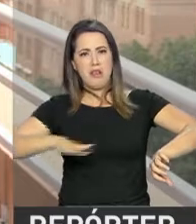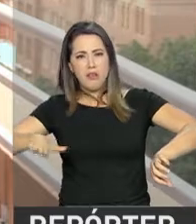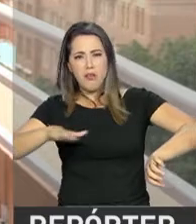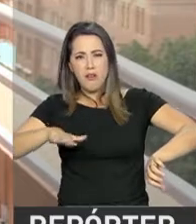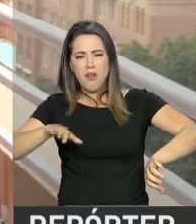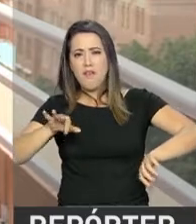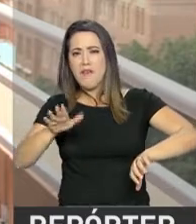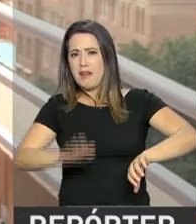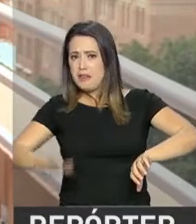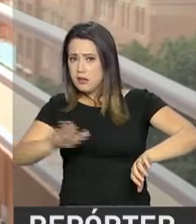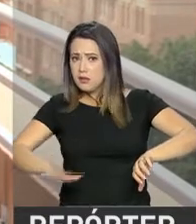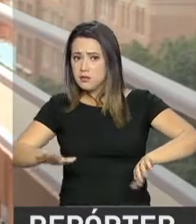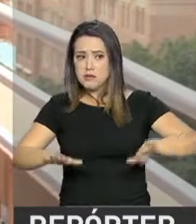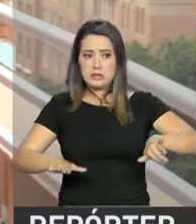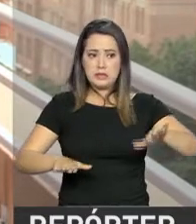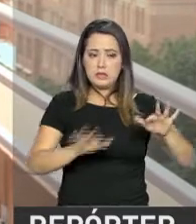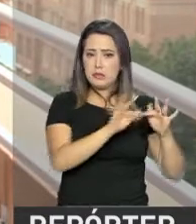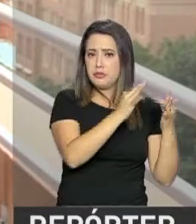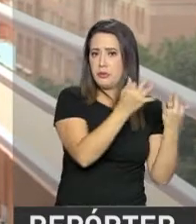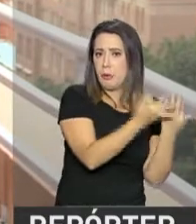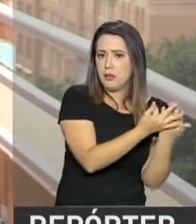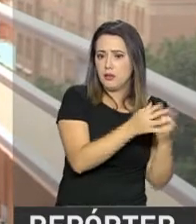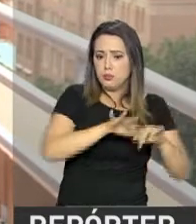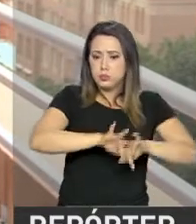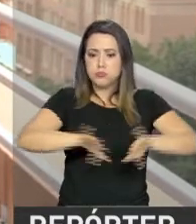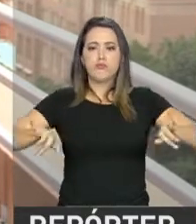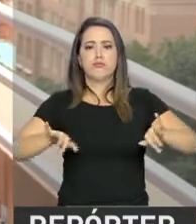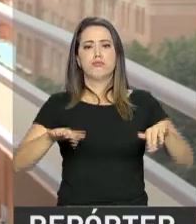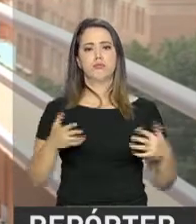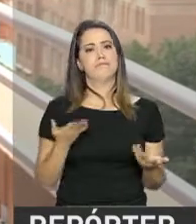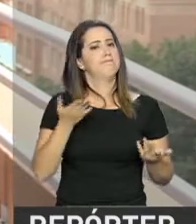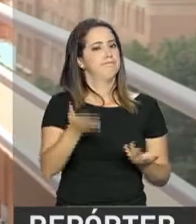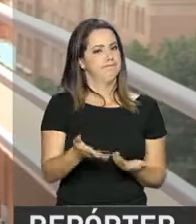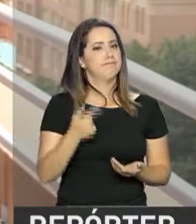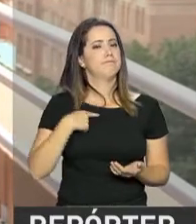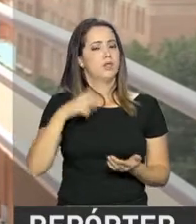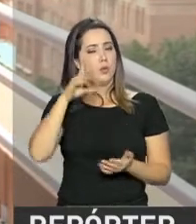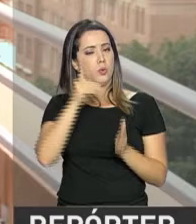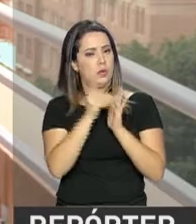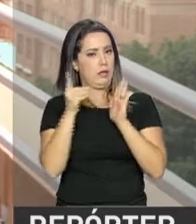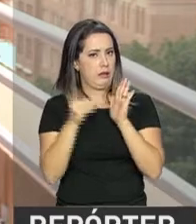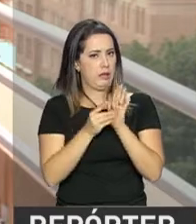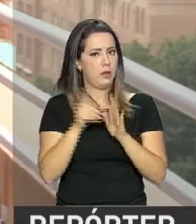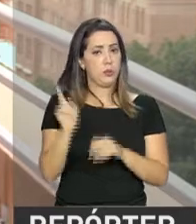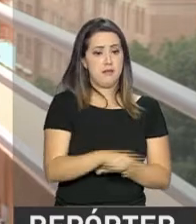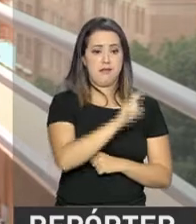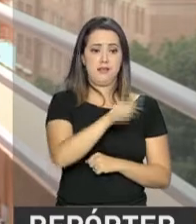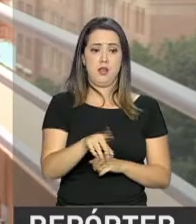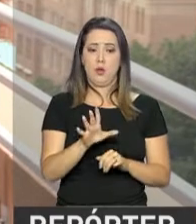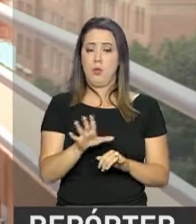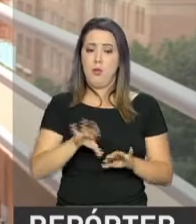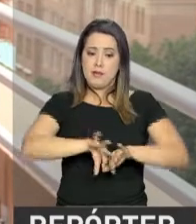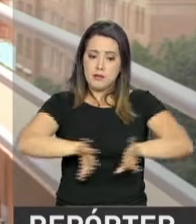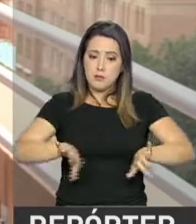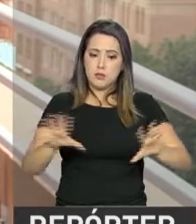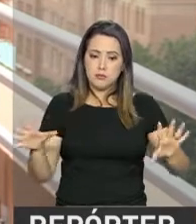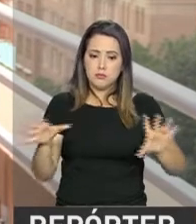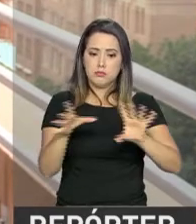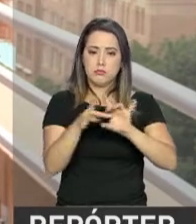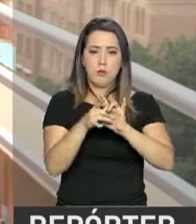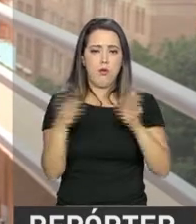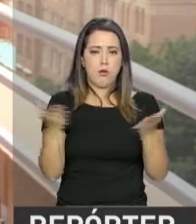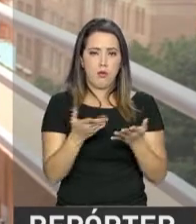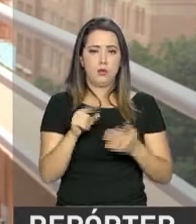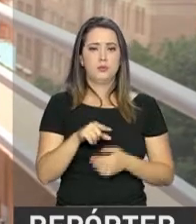de pressão dentro do país e internacional, Trump assinou um decreto executivo para suspender a separação das famílias.